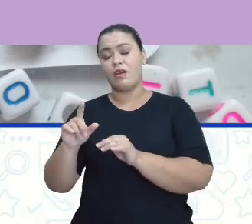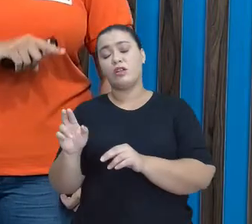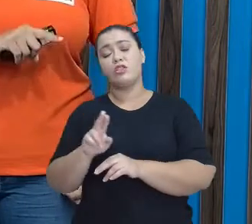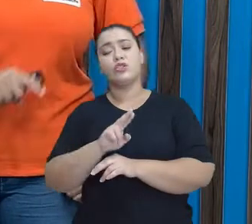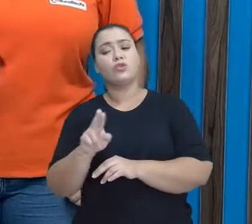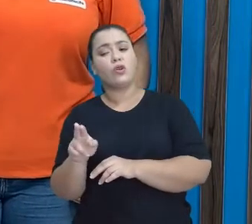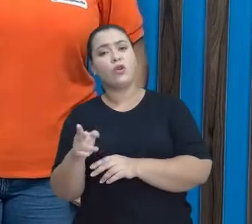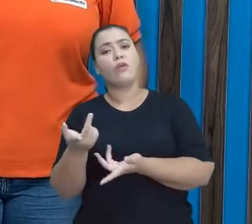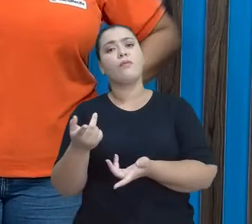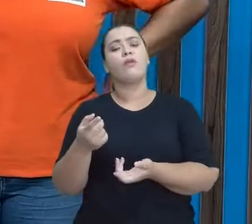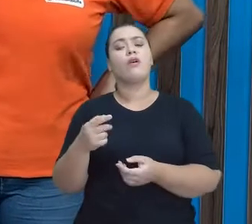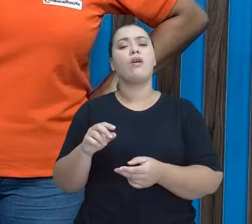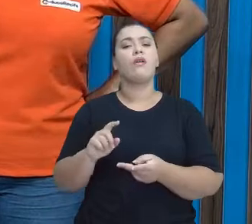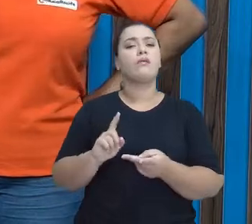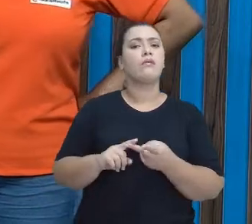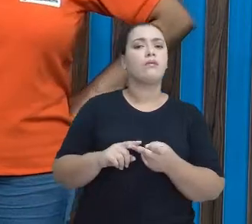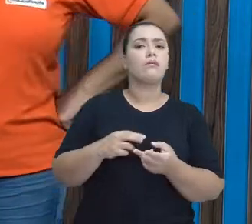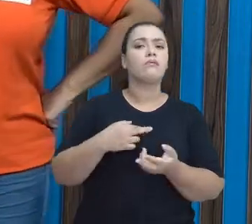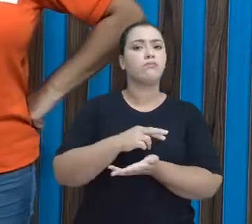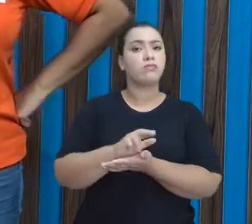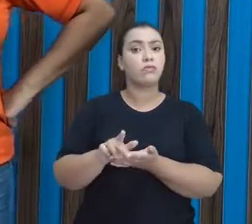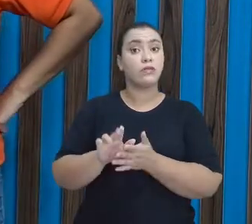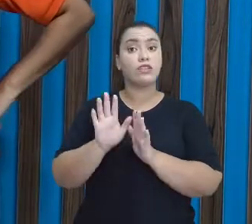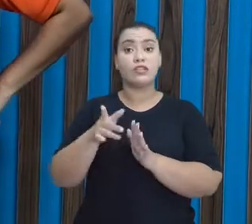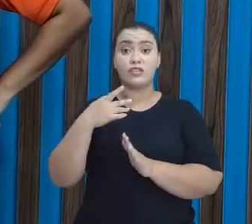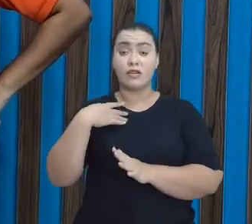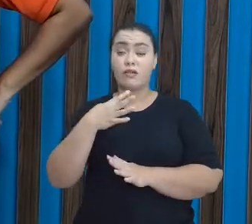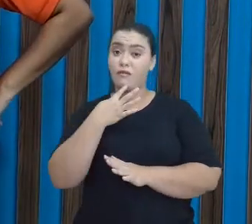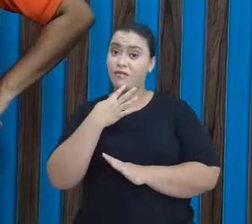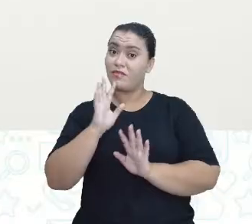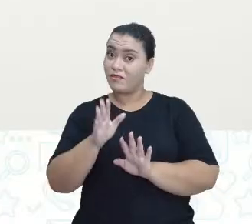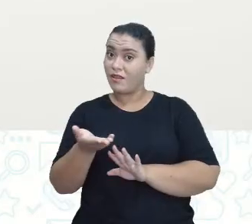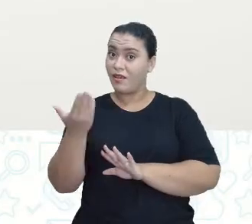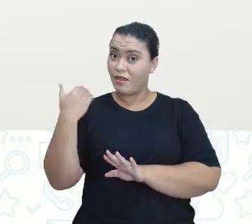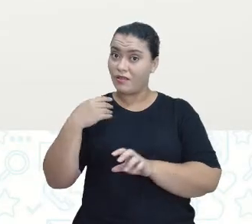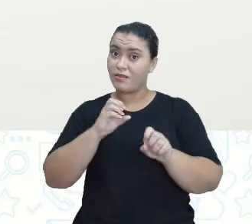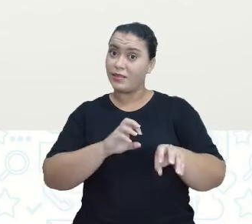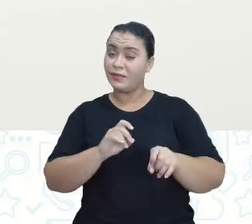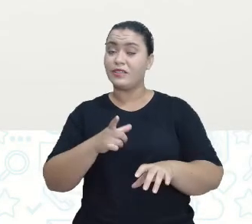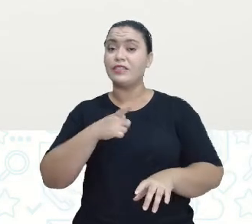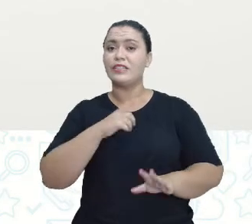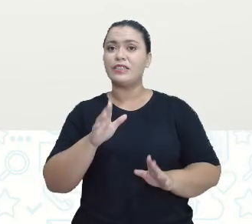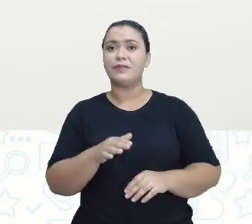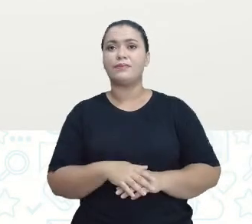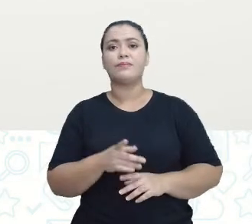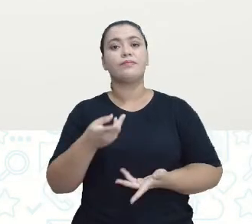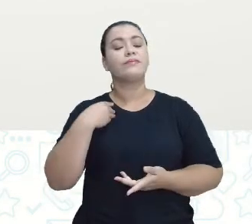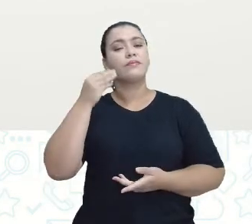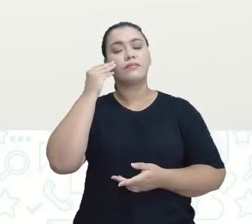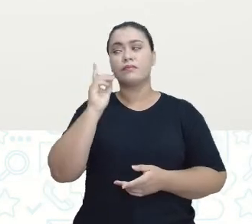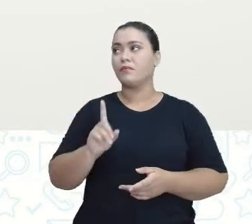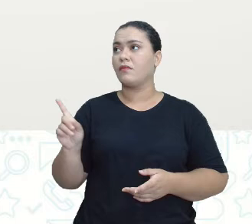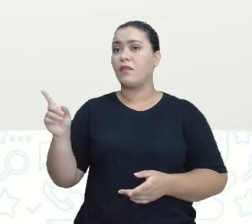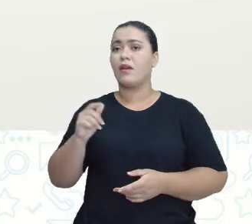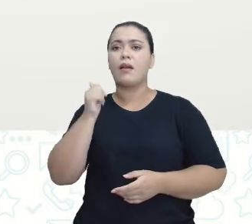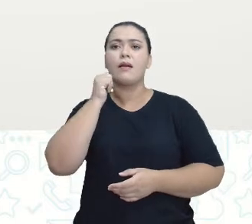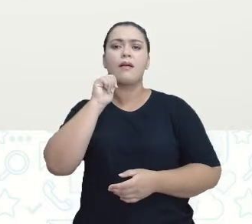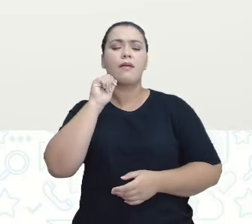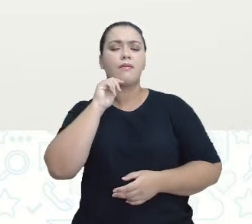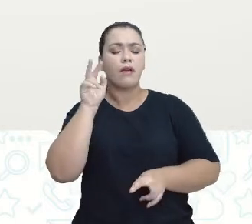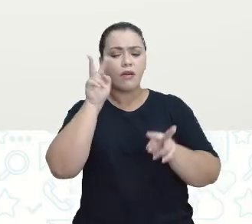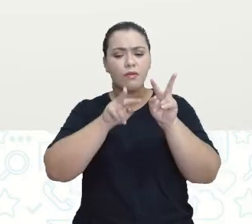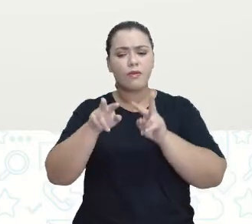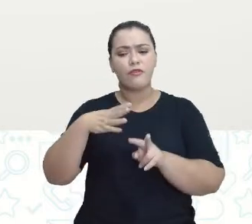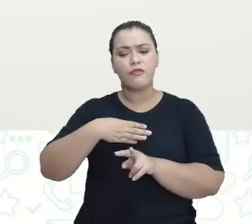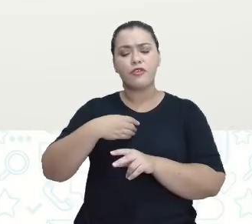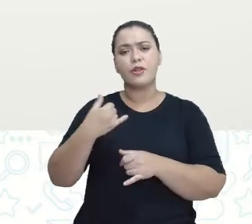ou ambos. Que isso aí também a gente já viu, não foi? Então, ó, por exemplo, a mãe observava os filhos brincando na